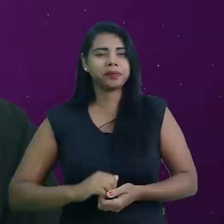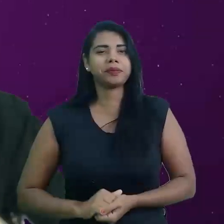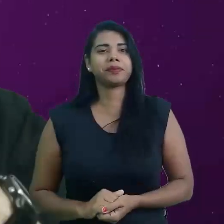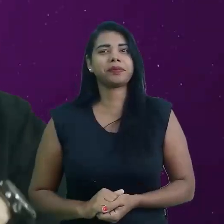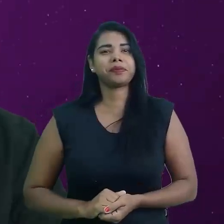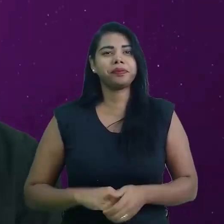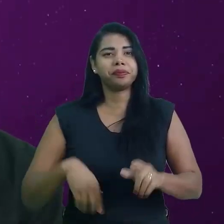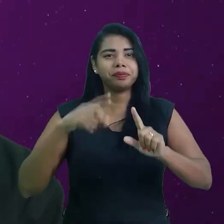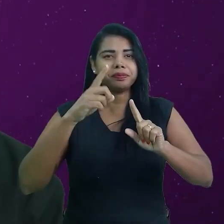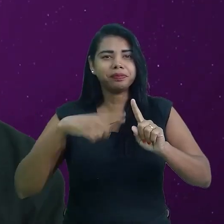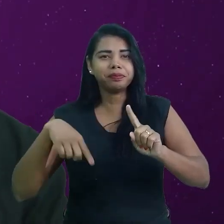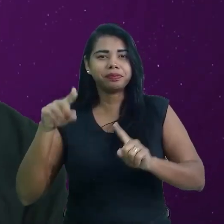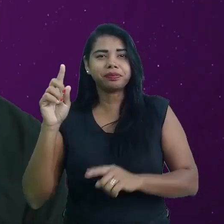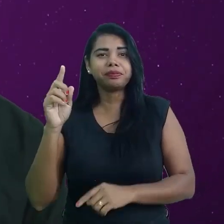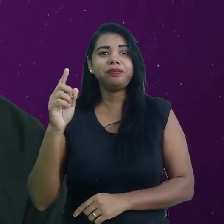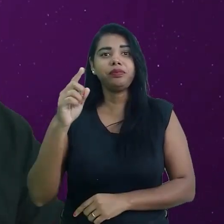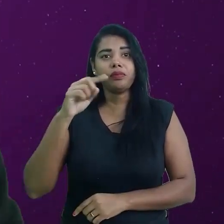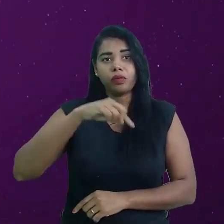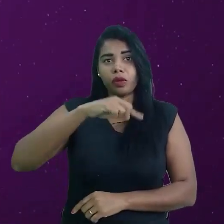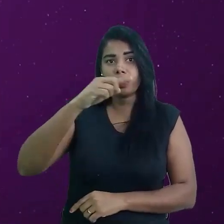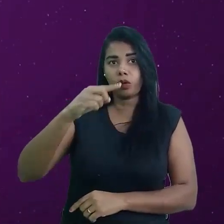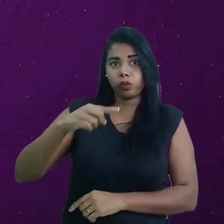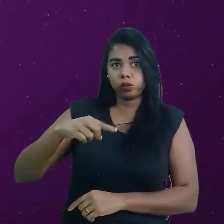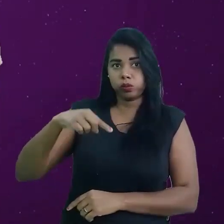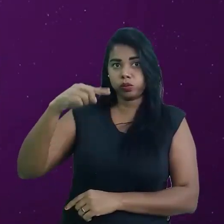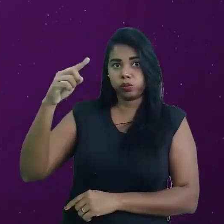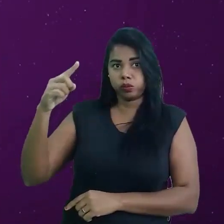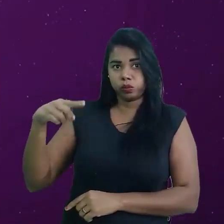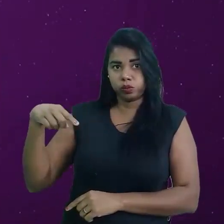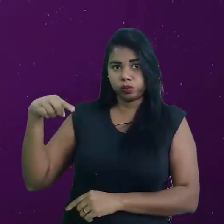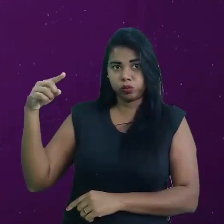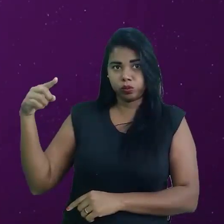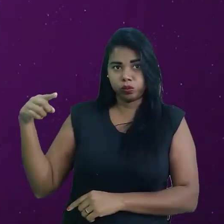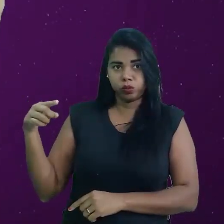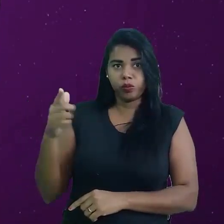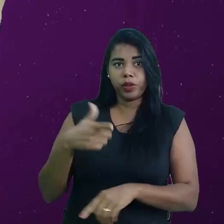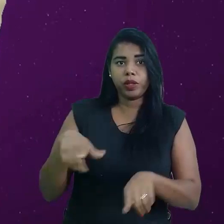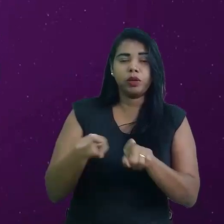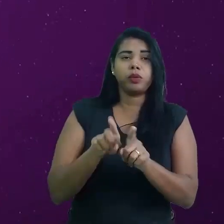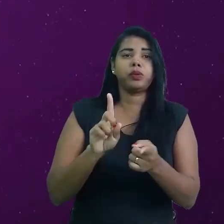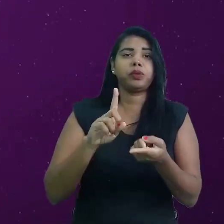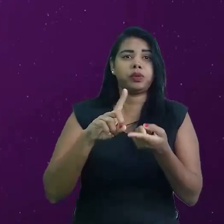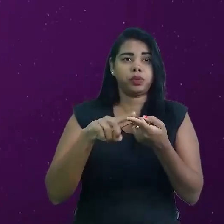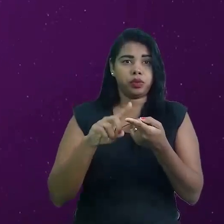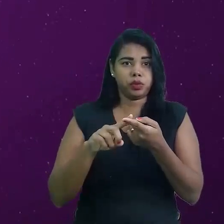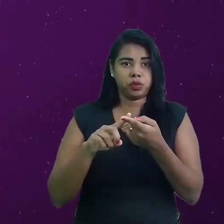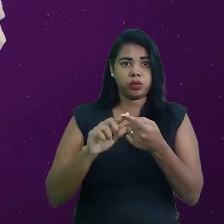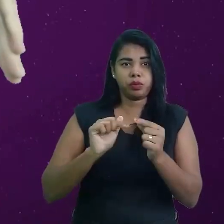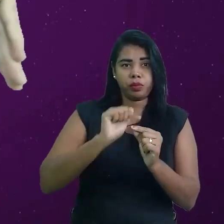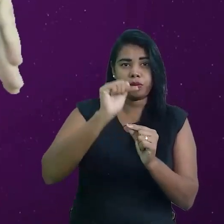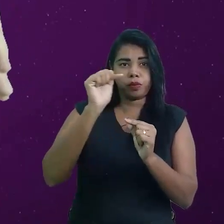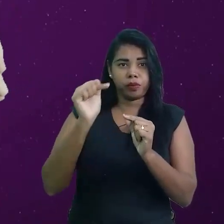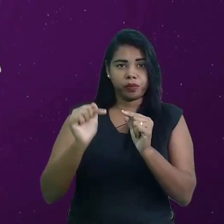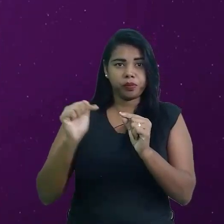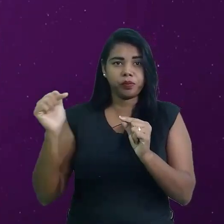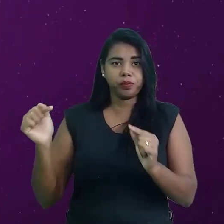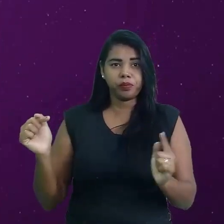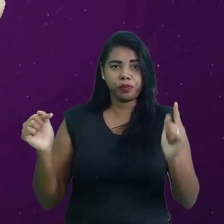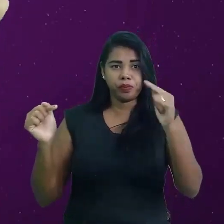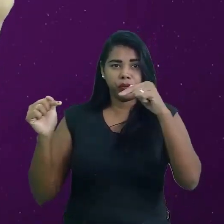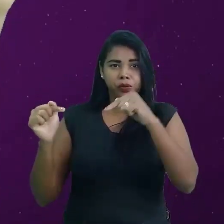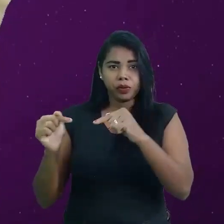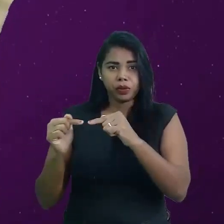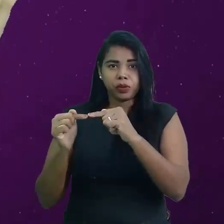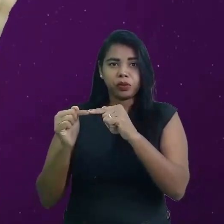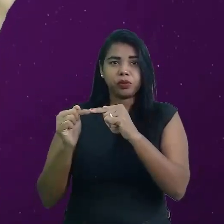em fase, você tem uma onda sendo produzida, uma crista, a outra também. Ela faz tu, a outra faz